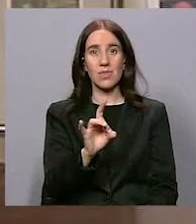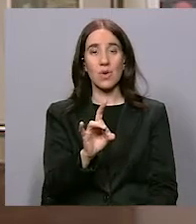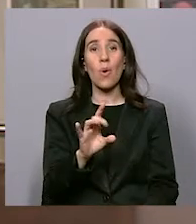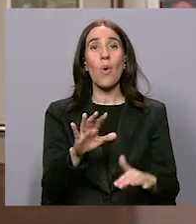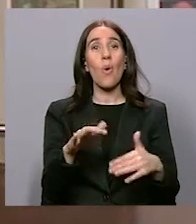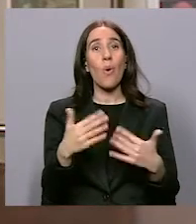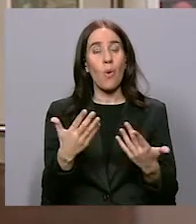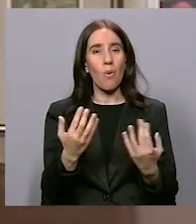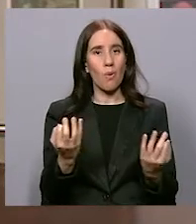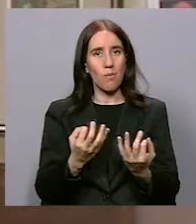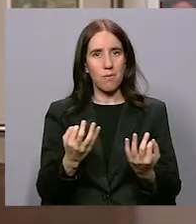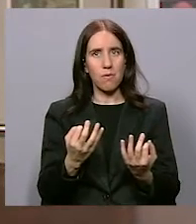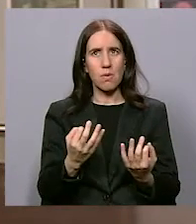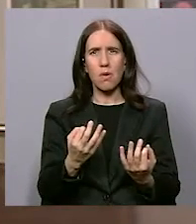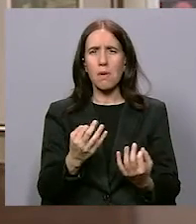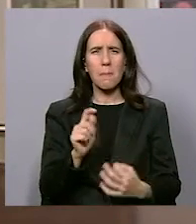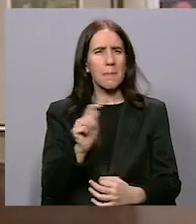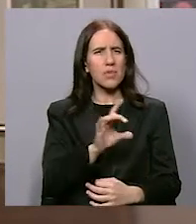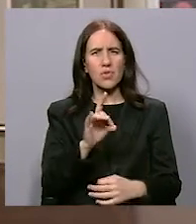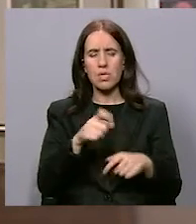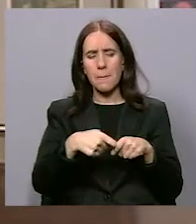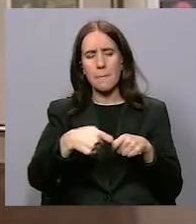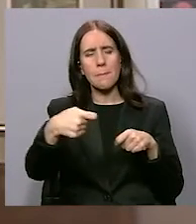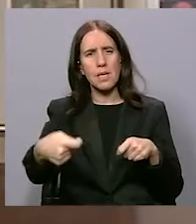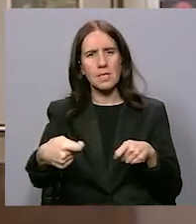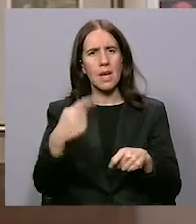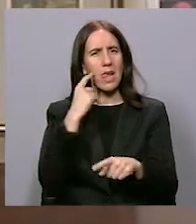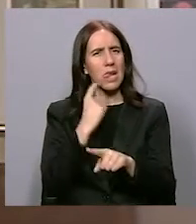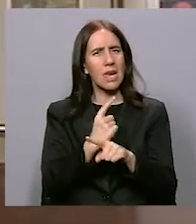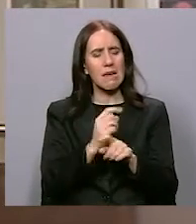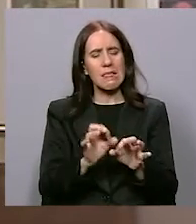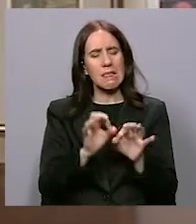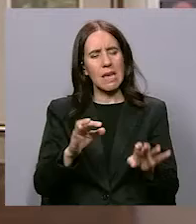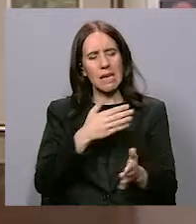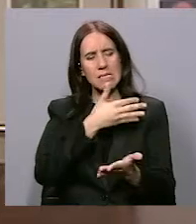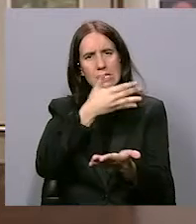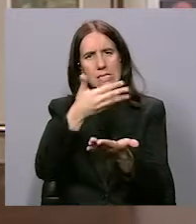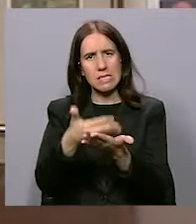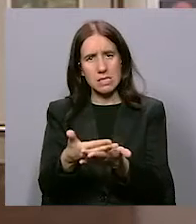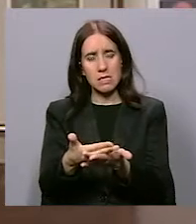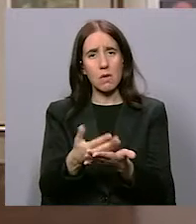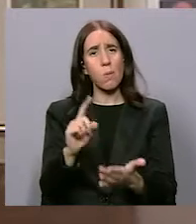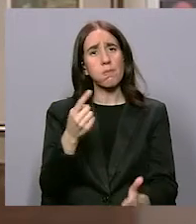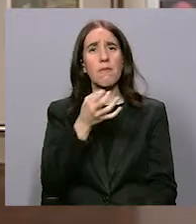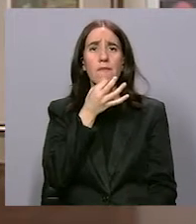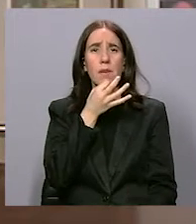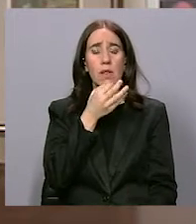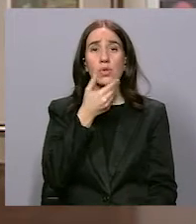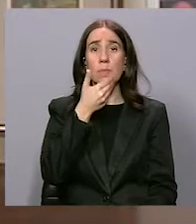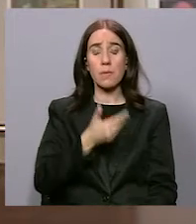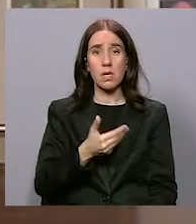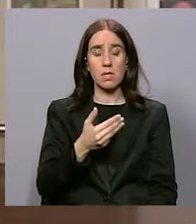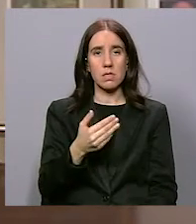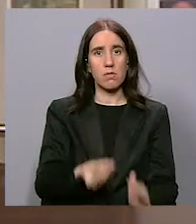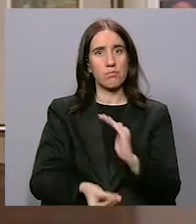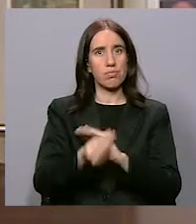16o tivesse sido por mais seis meses exatamente como até então poderíamos falar de